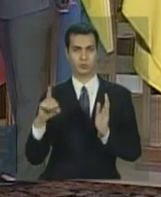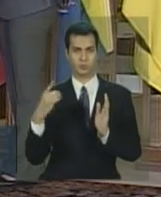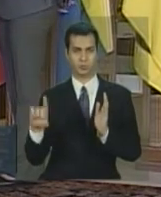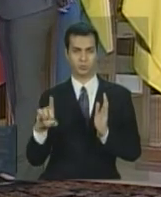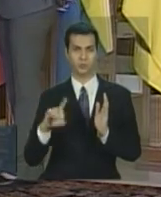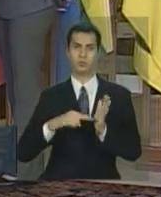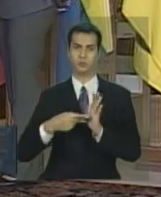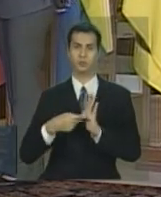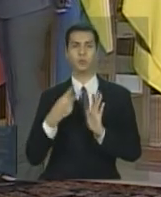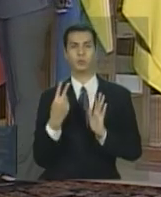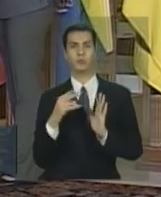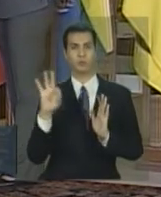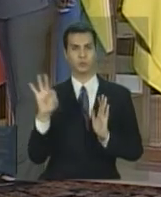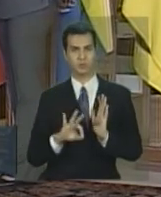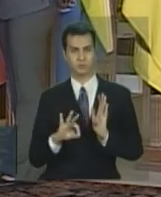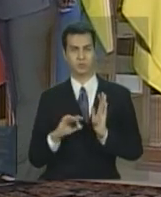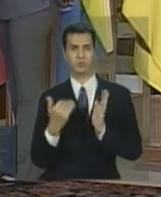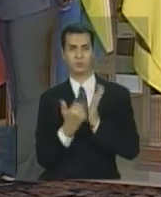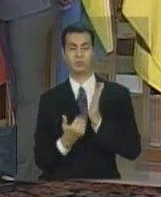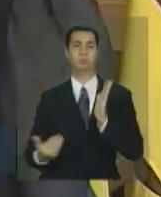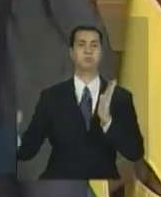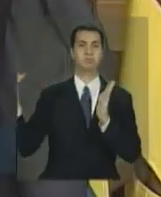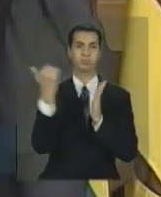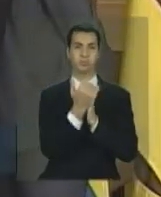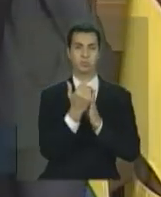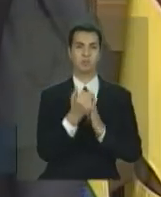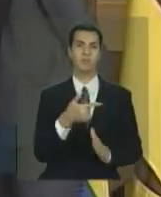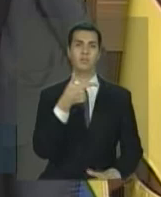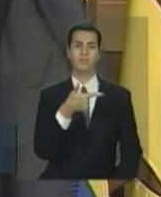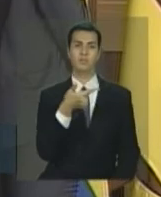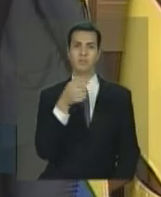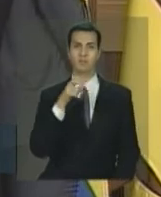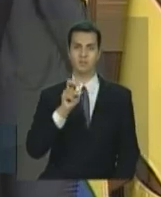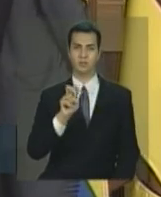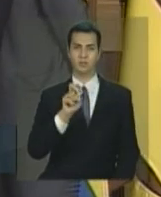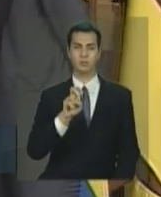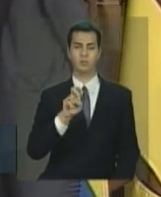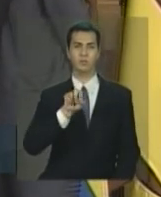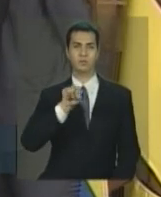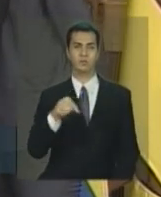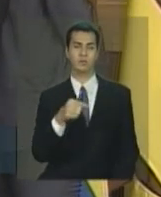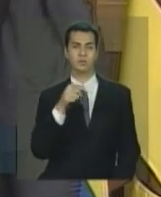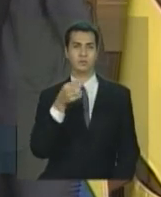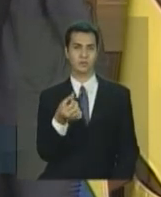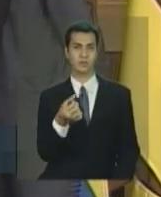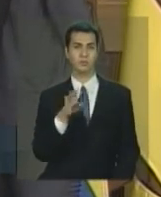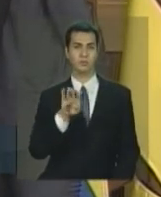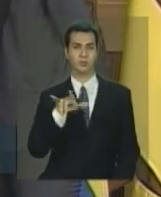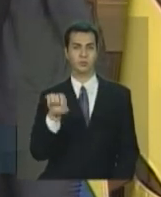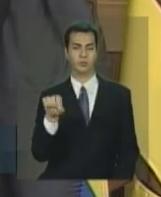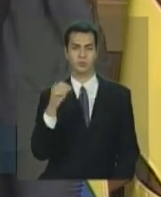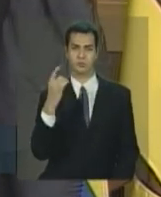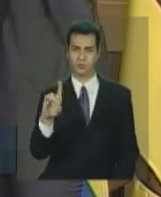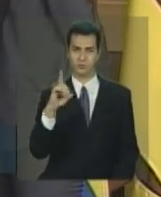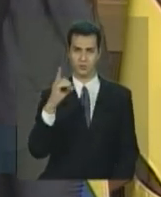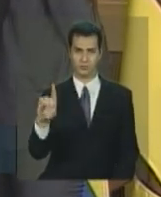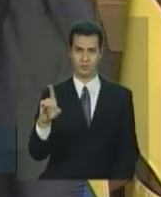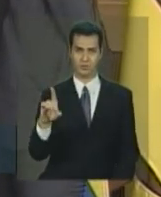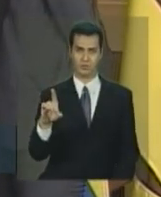que significa 2% do total, para 25,6 bilhões de